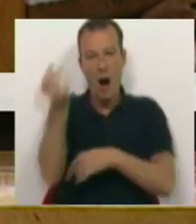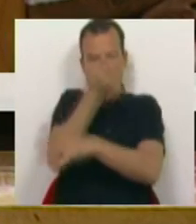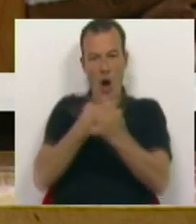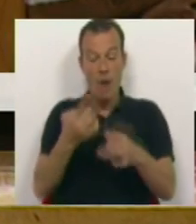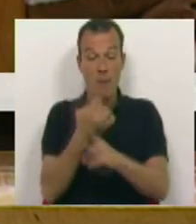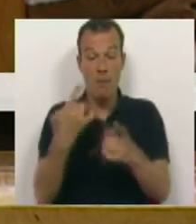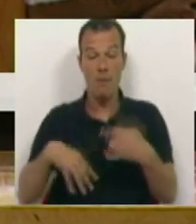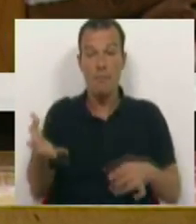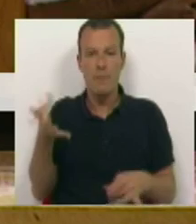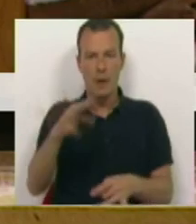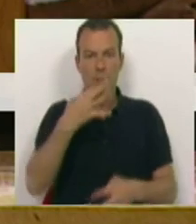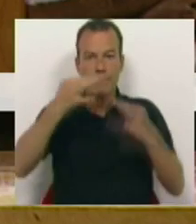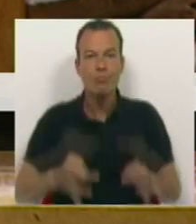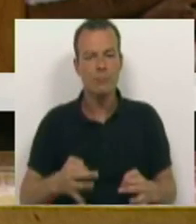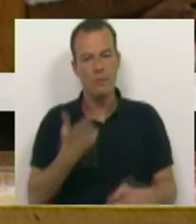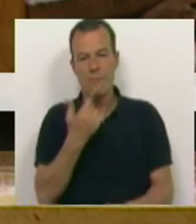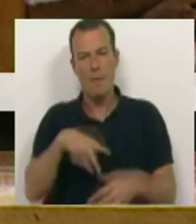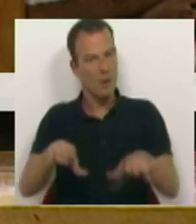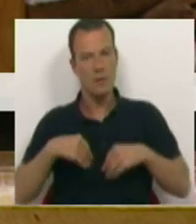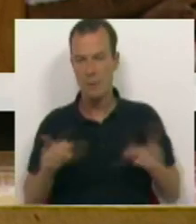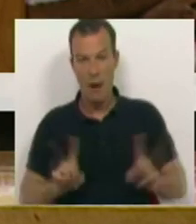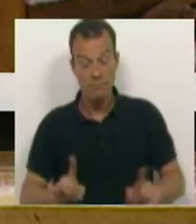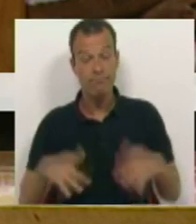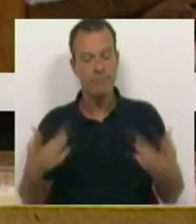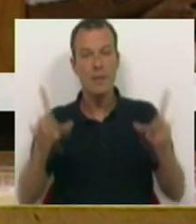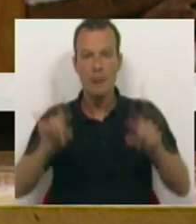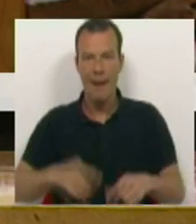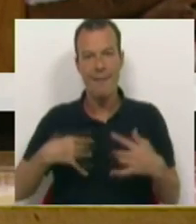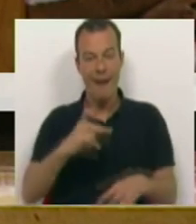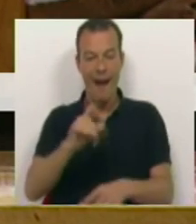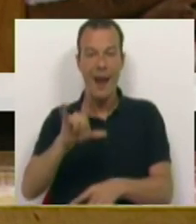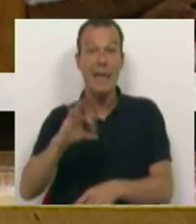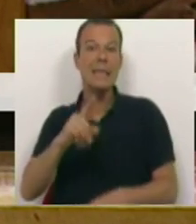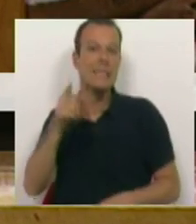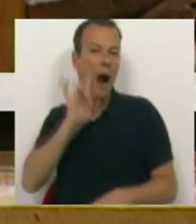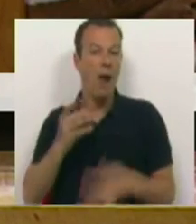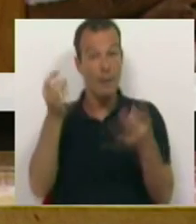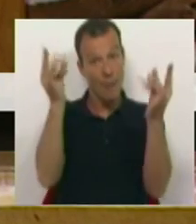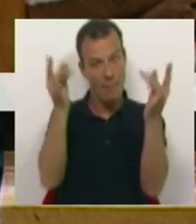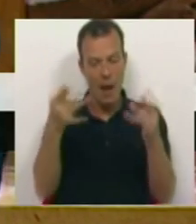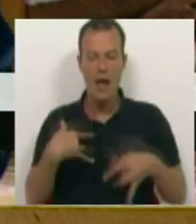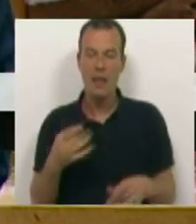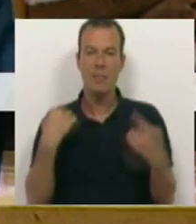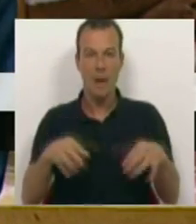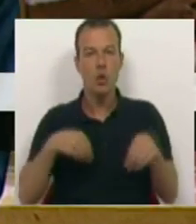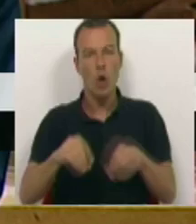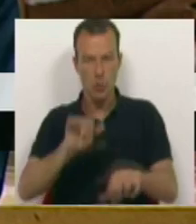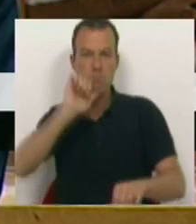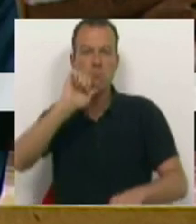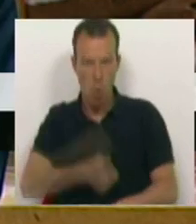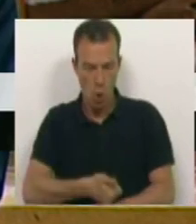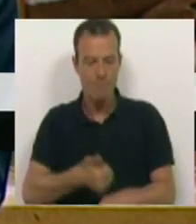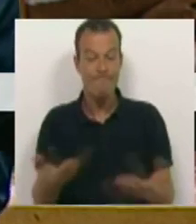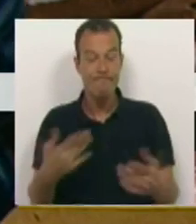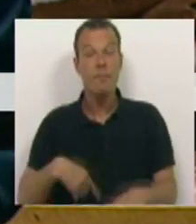jamais um país que se leva a sério aceitaria isto. E até a Alice aprendeu que há jogos que são sempre para perder. Lembramos-nos